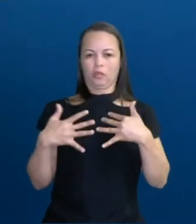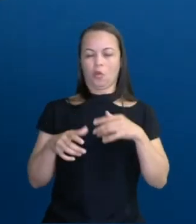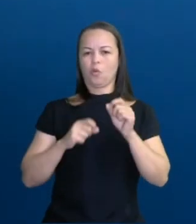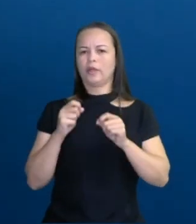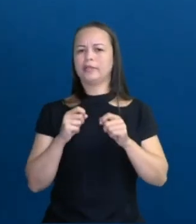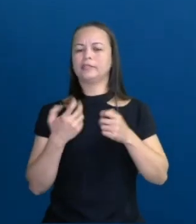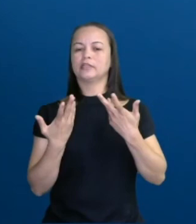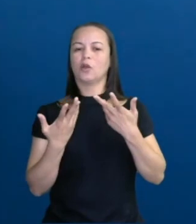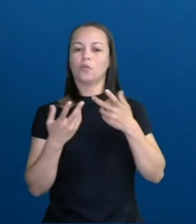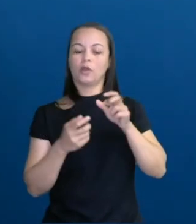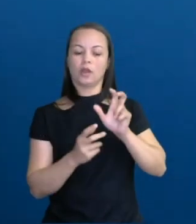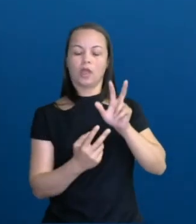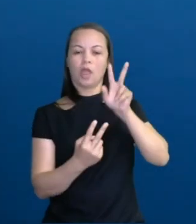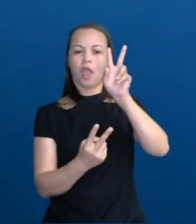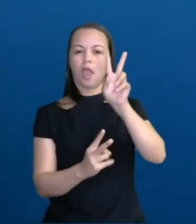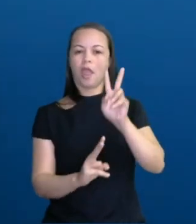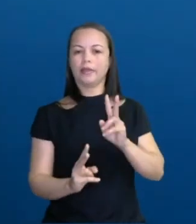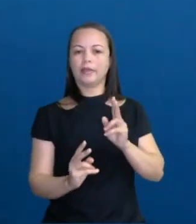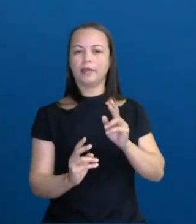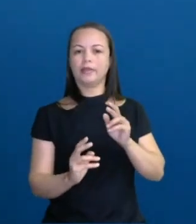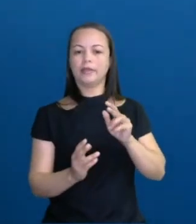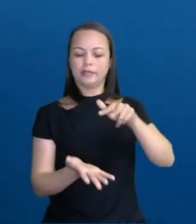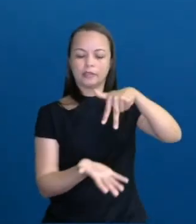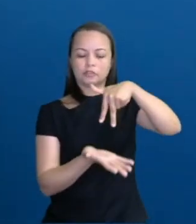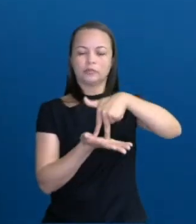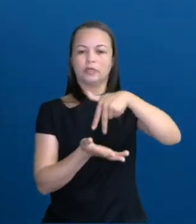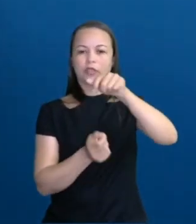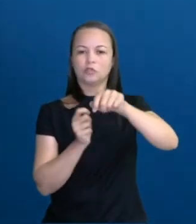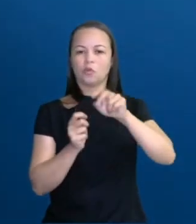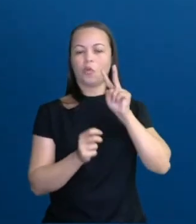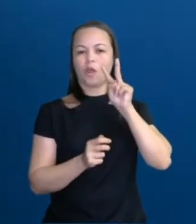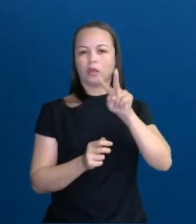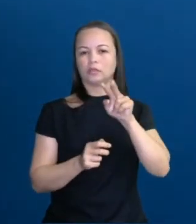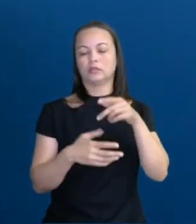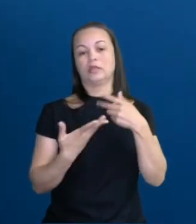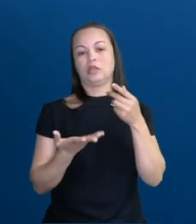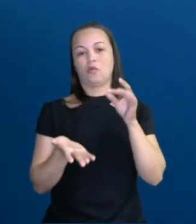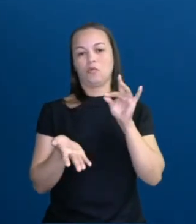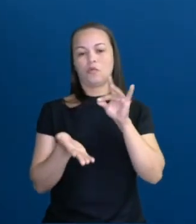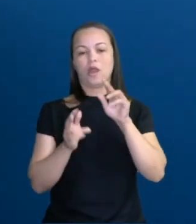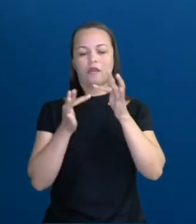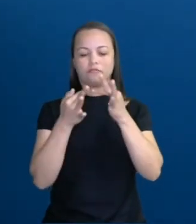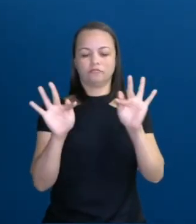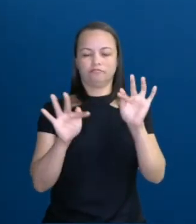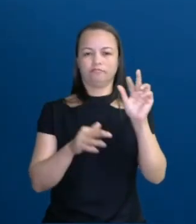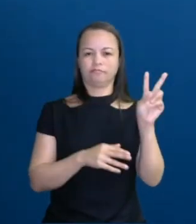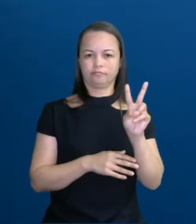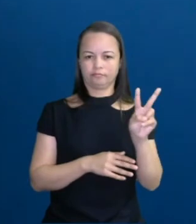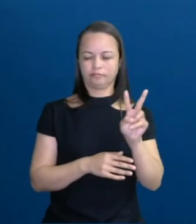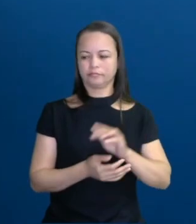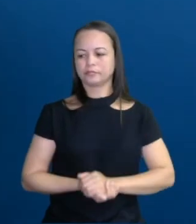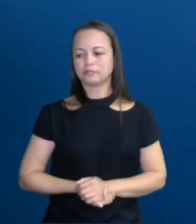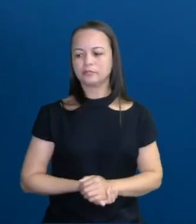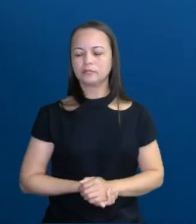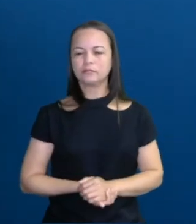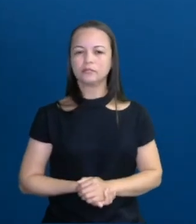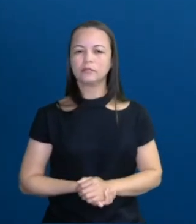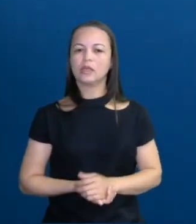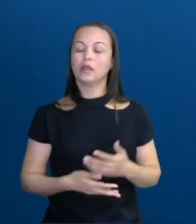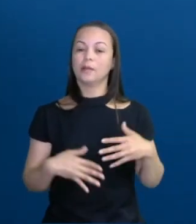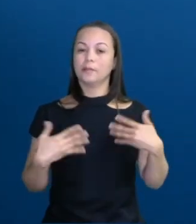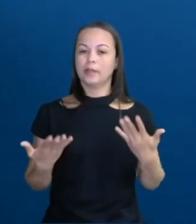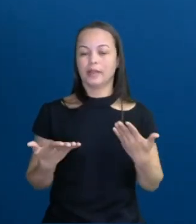ele vai receber a preposição A então aqui a frase está a verdadeira é bem pessoal